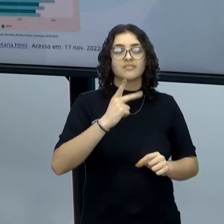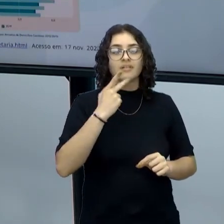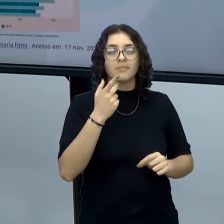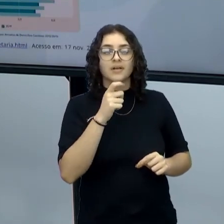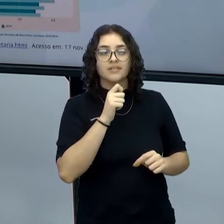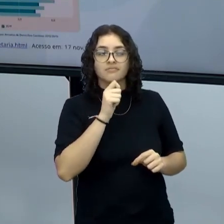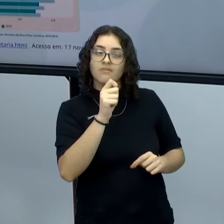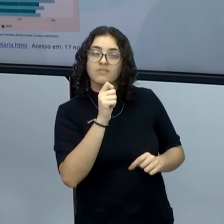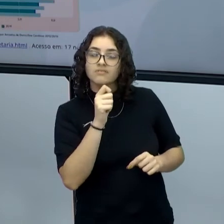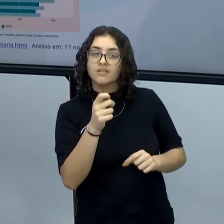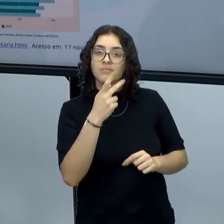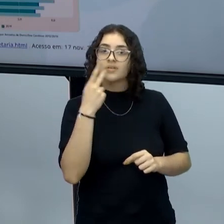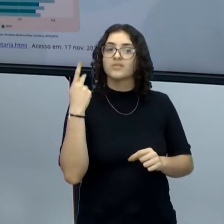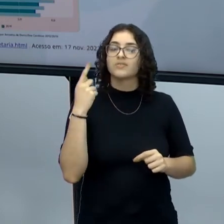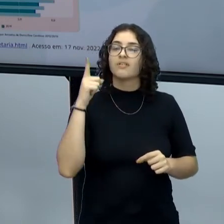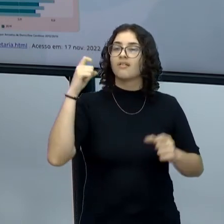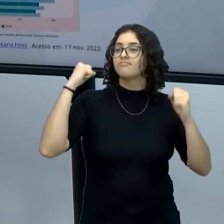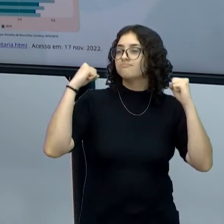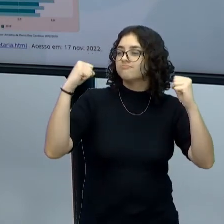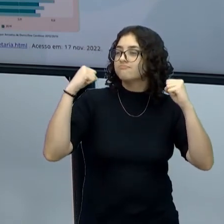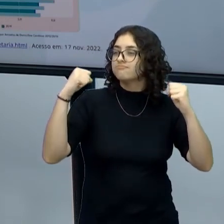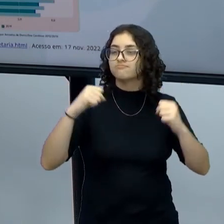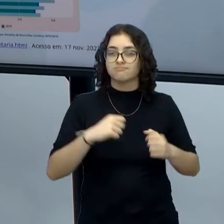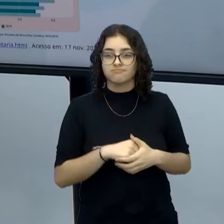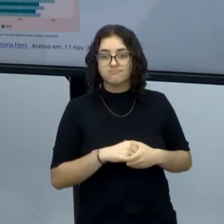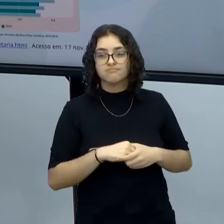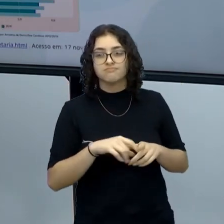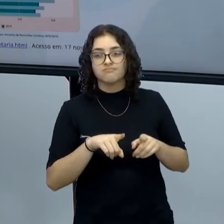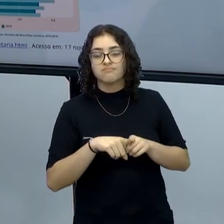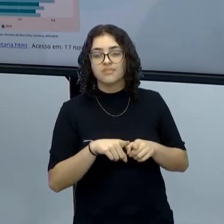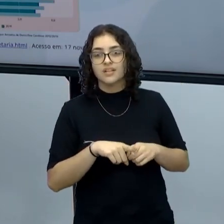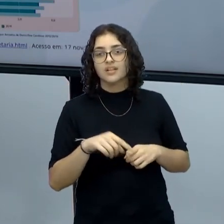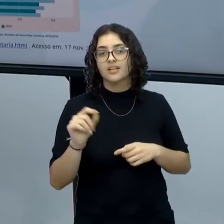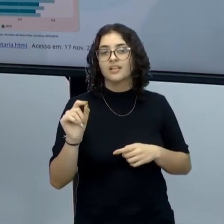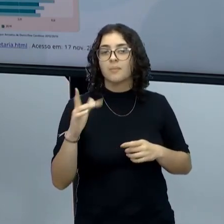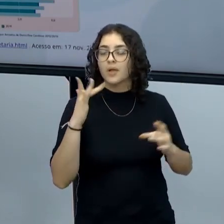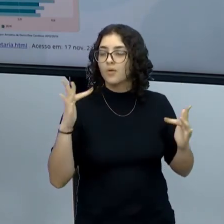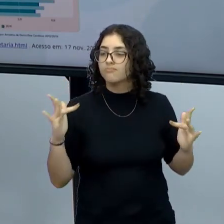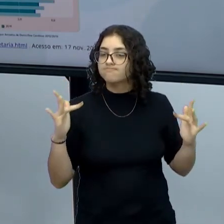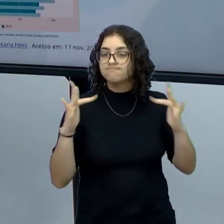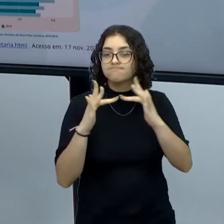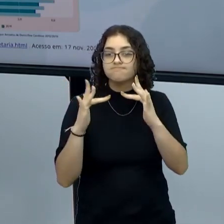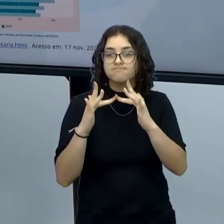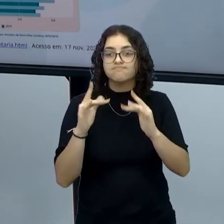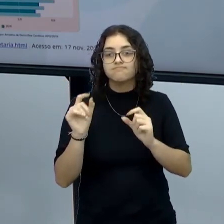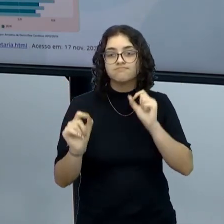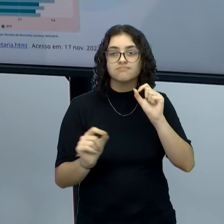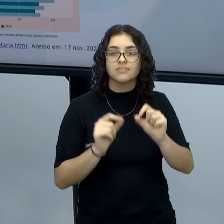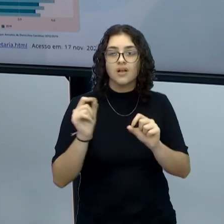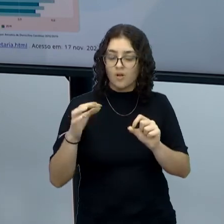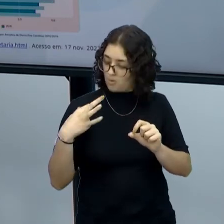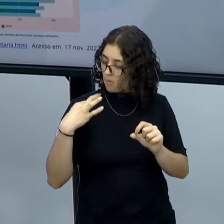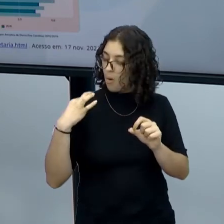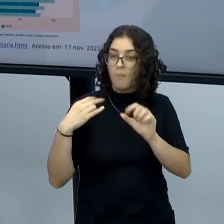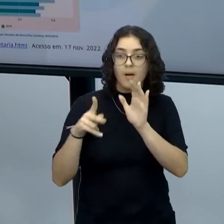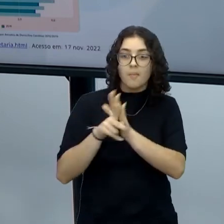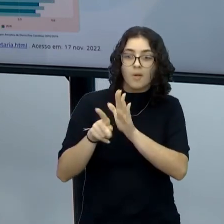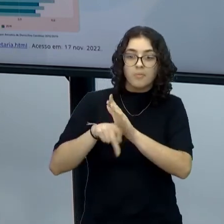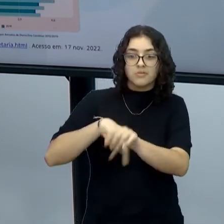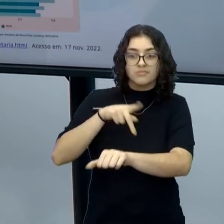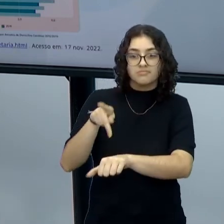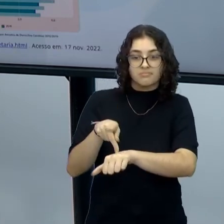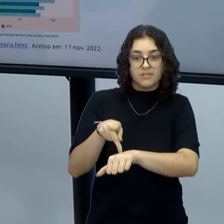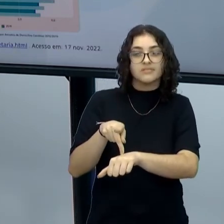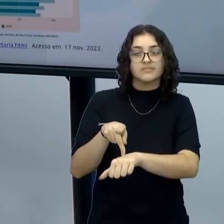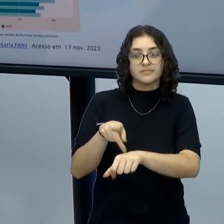entrevistando pessoas da torcida, e aí você acaba tendo contato ali com trajes típicos daquele país,